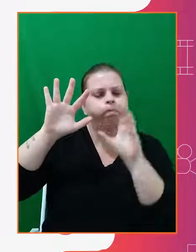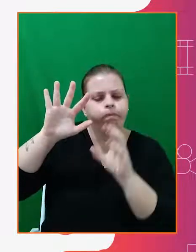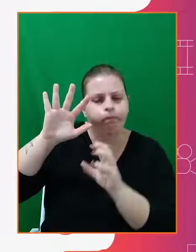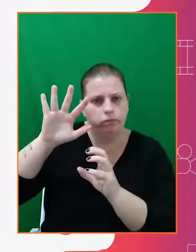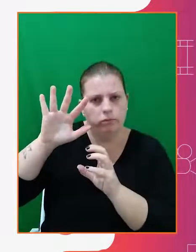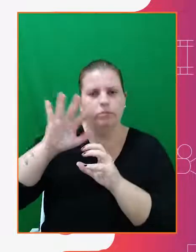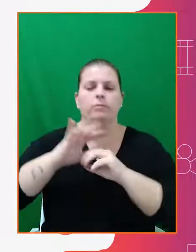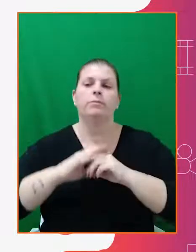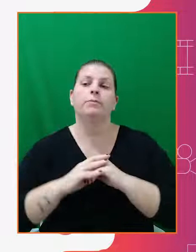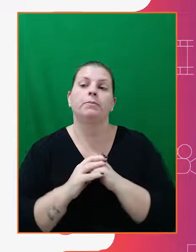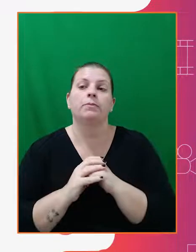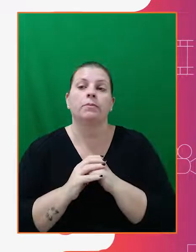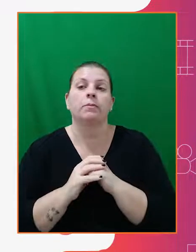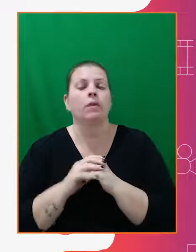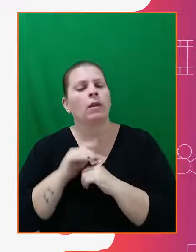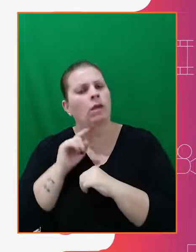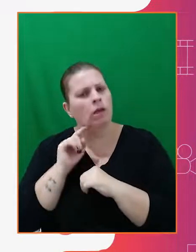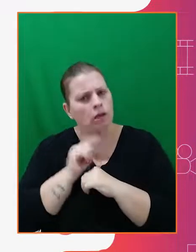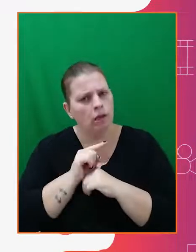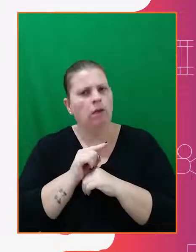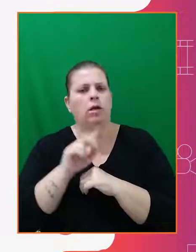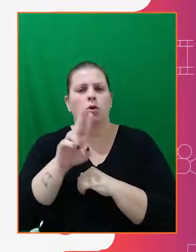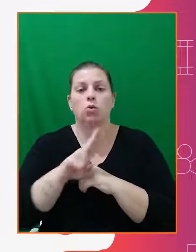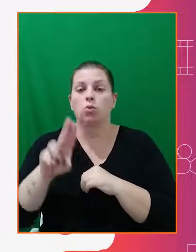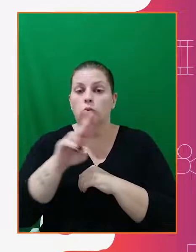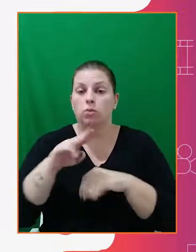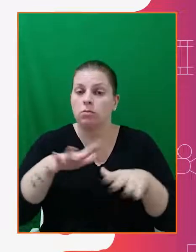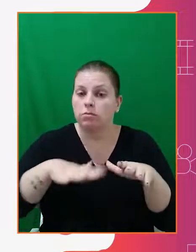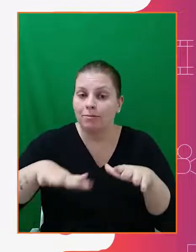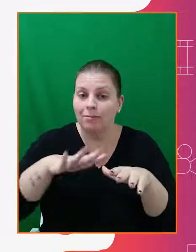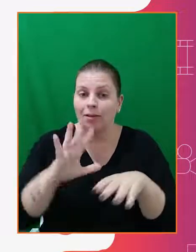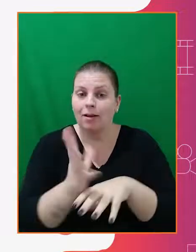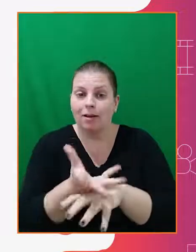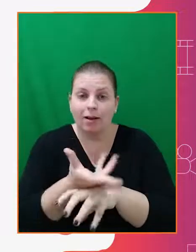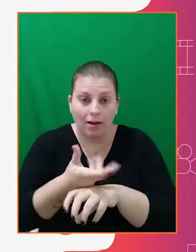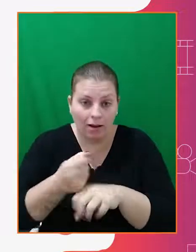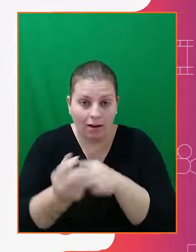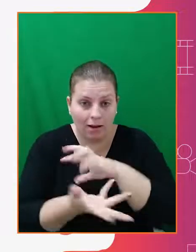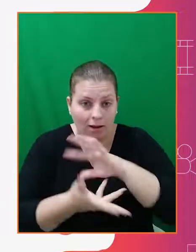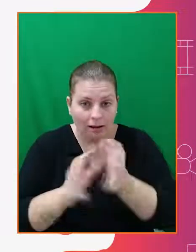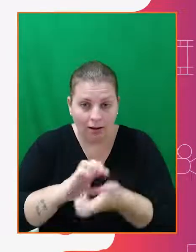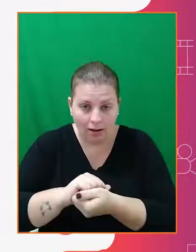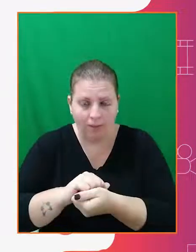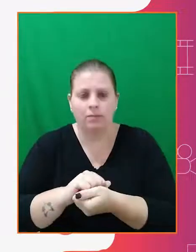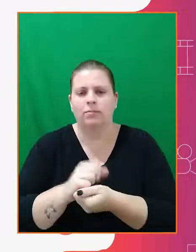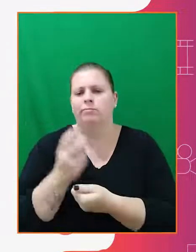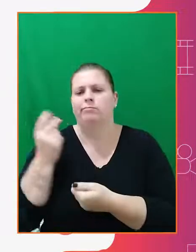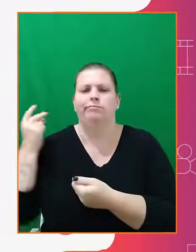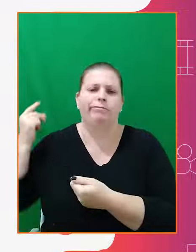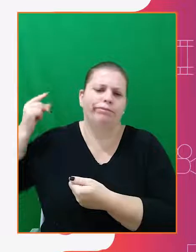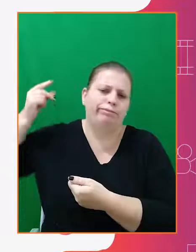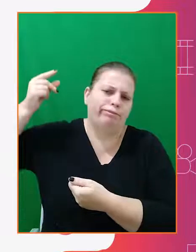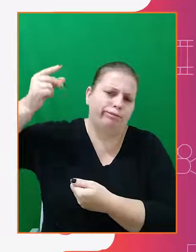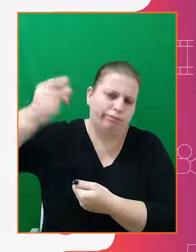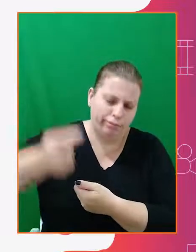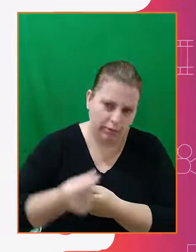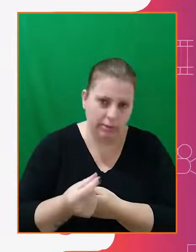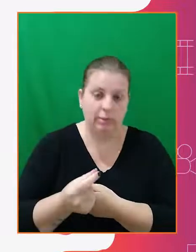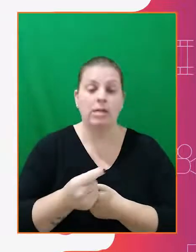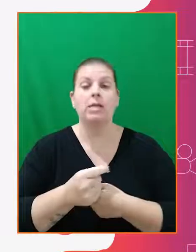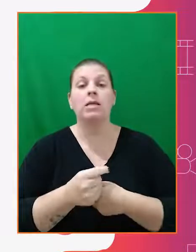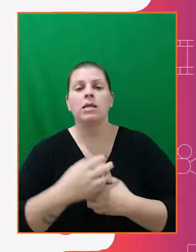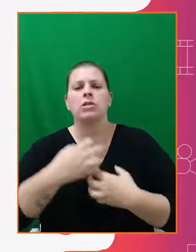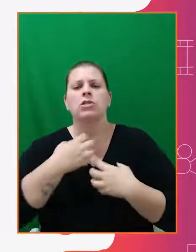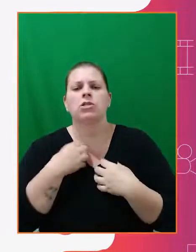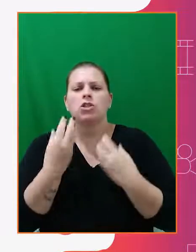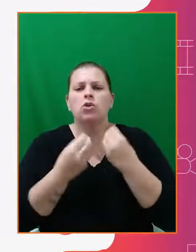As achuras têm sido utilizadas na arte desde muito tempo. Elas são uma forma de criar a